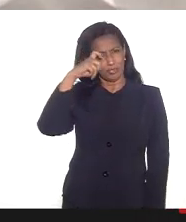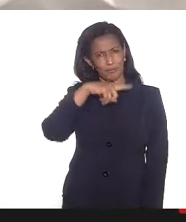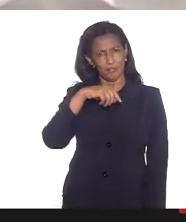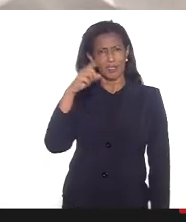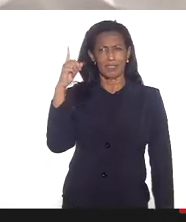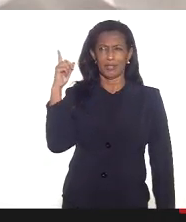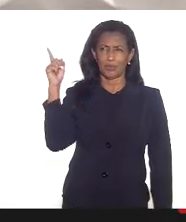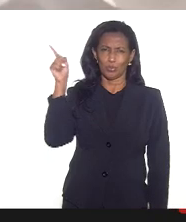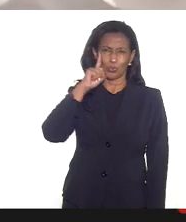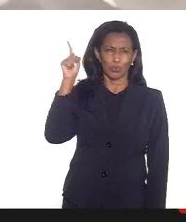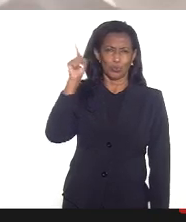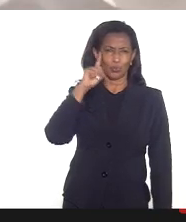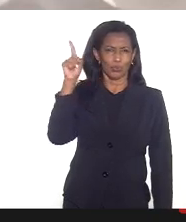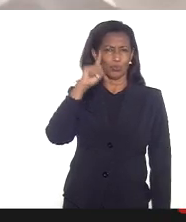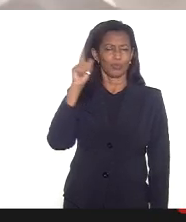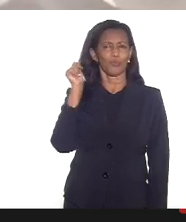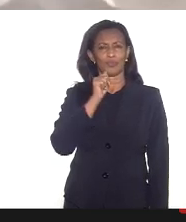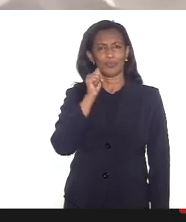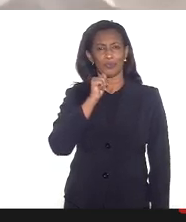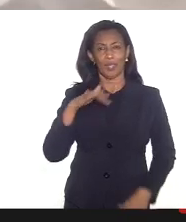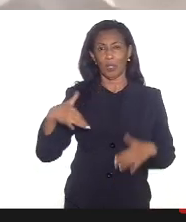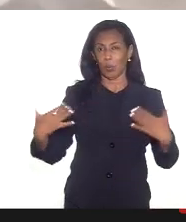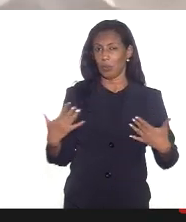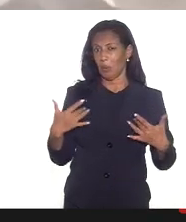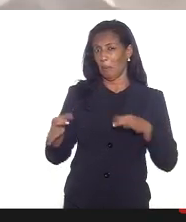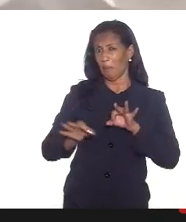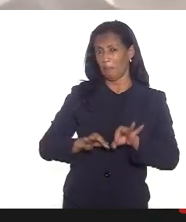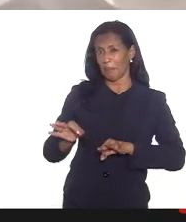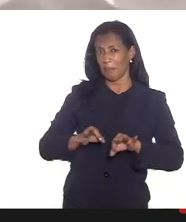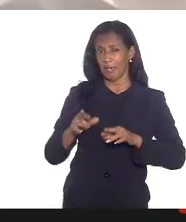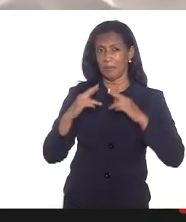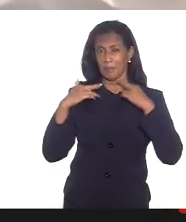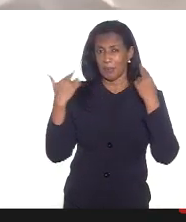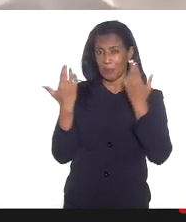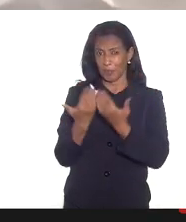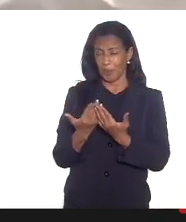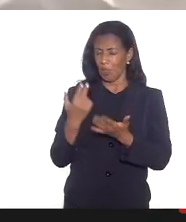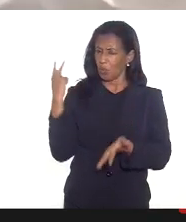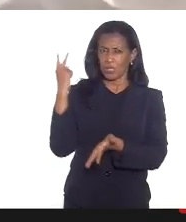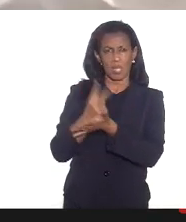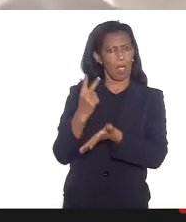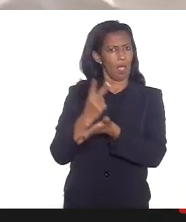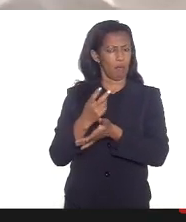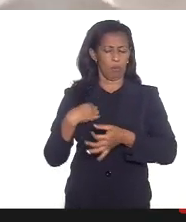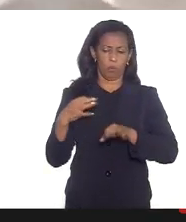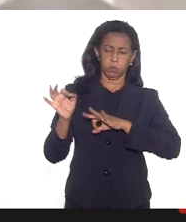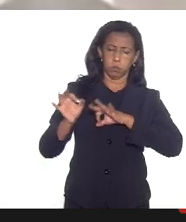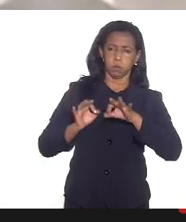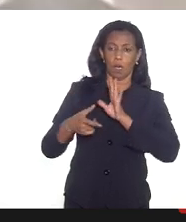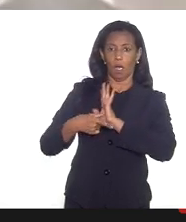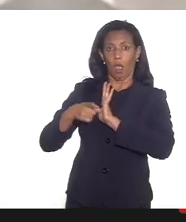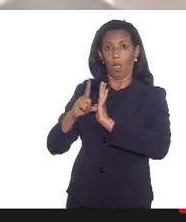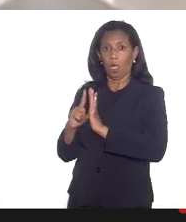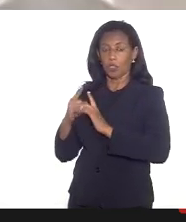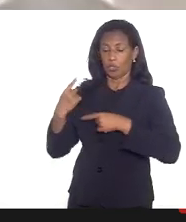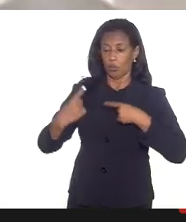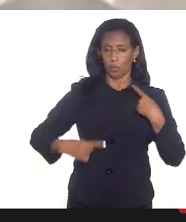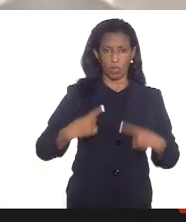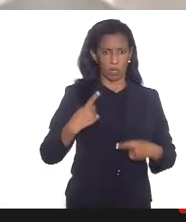passam as mulheres e eu quando me preparei para caçar audiência assim faz toda vez que vou